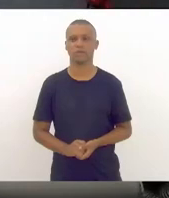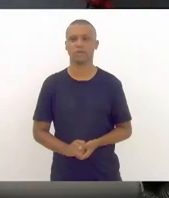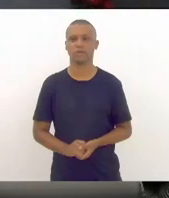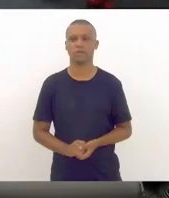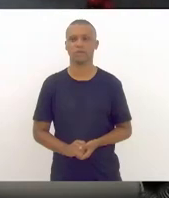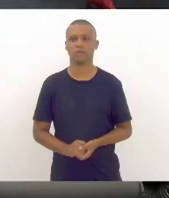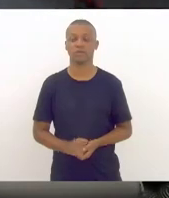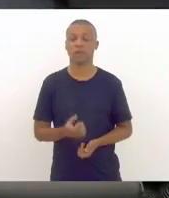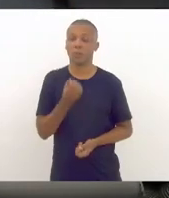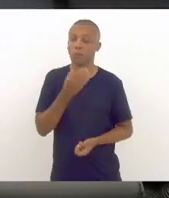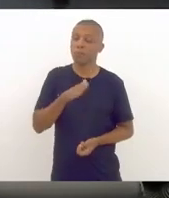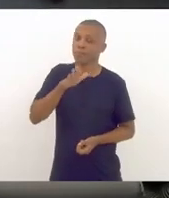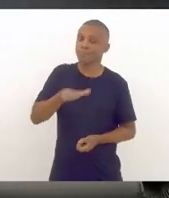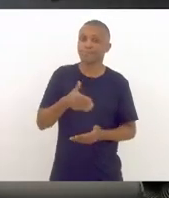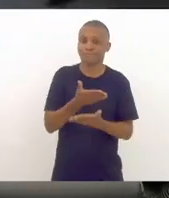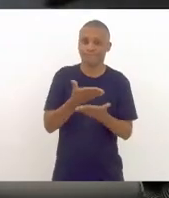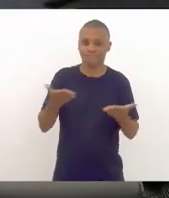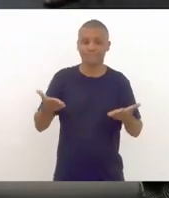Boa tarde a todos.